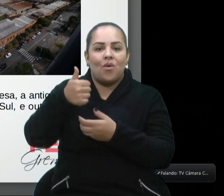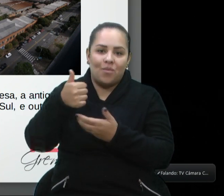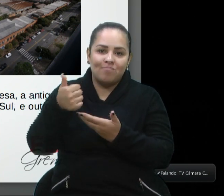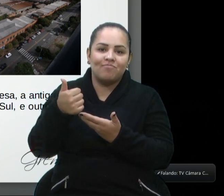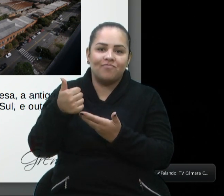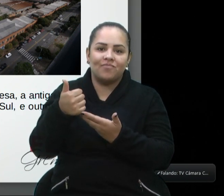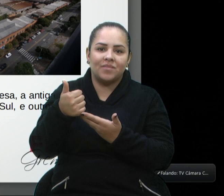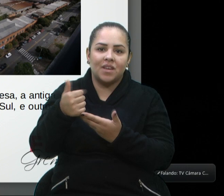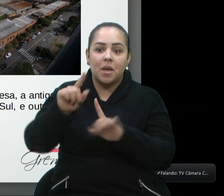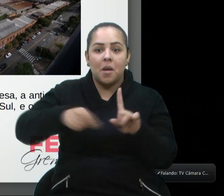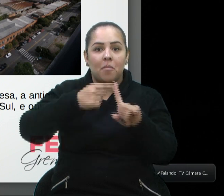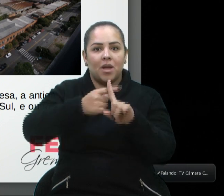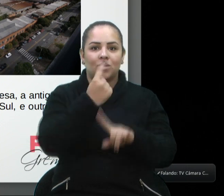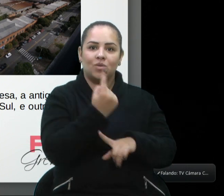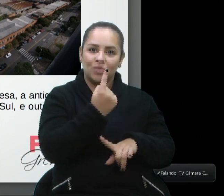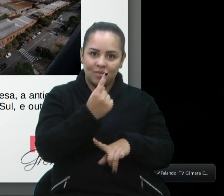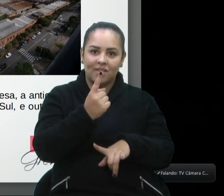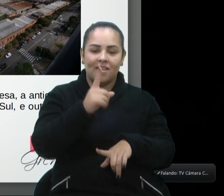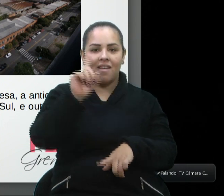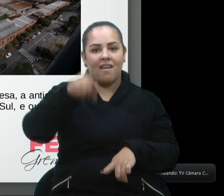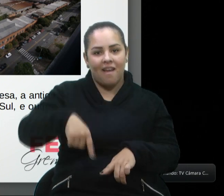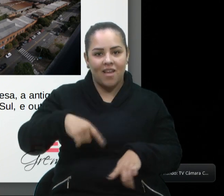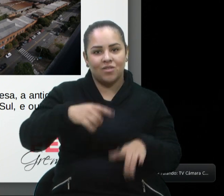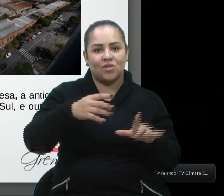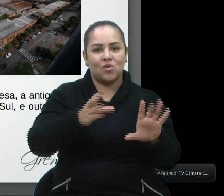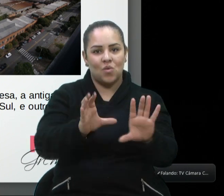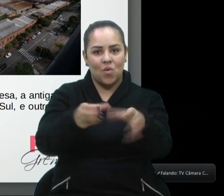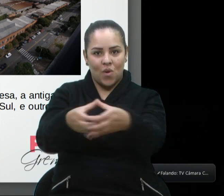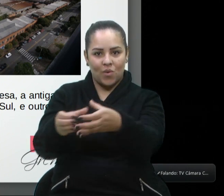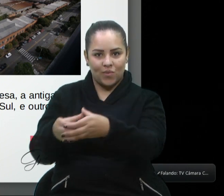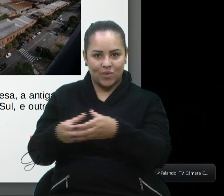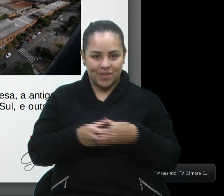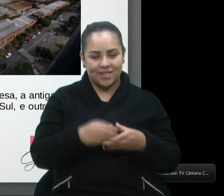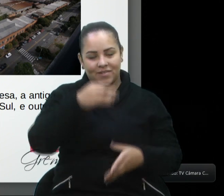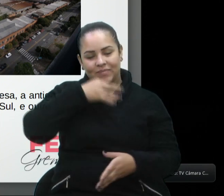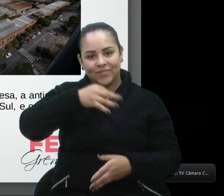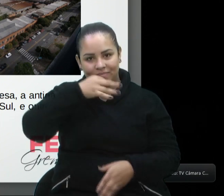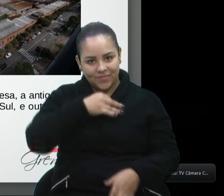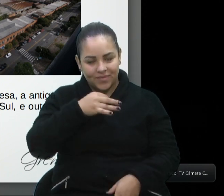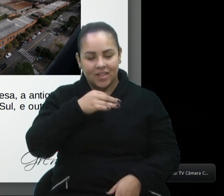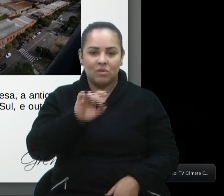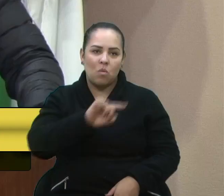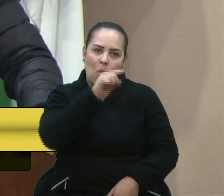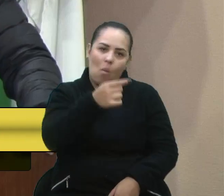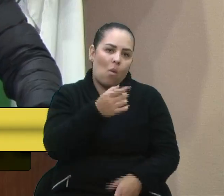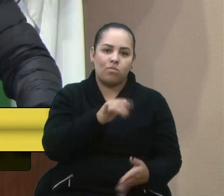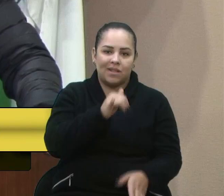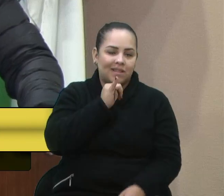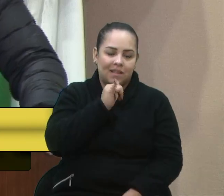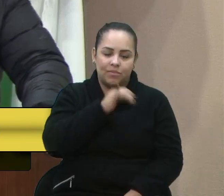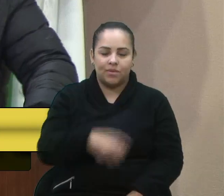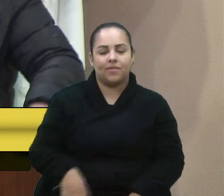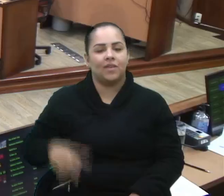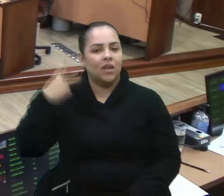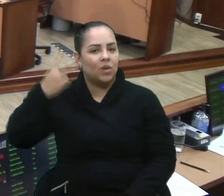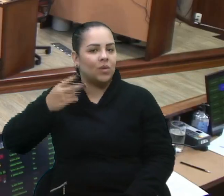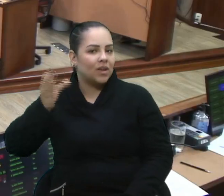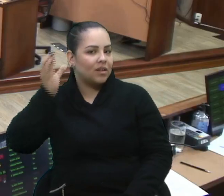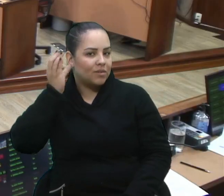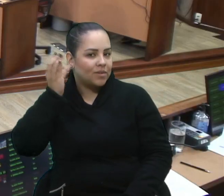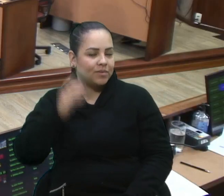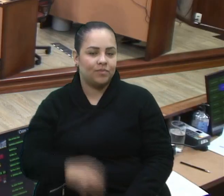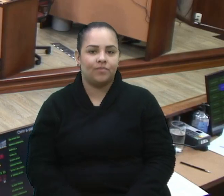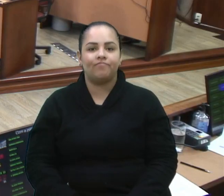transformar em mais um ponto turístico de Caxias do Sul. Esse é um outro exemplo. Vereador Cadori, seu à parte. Vereador